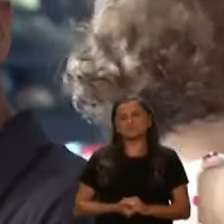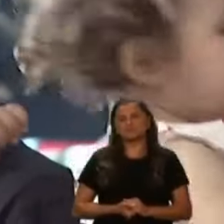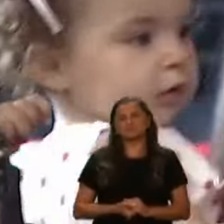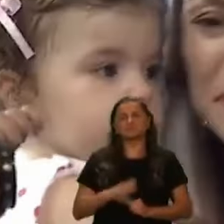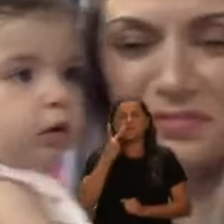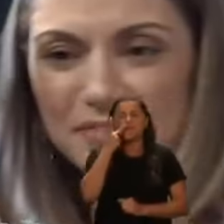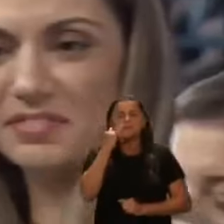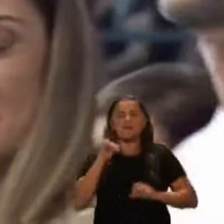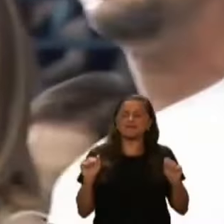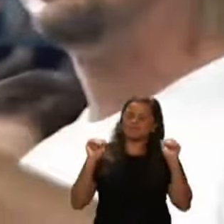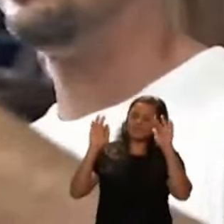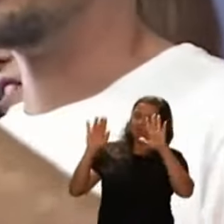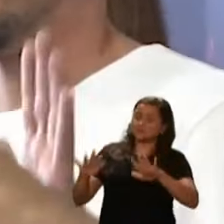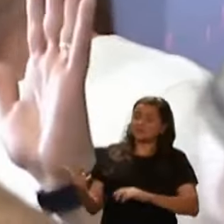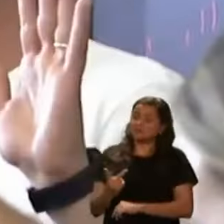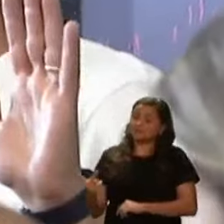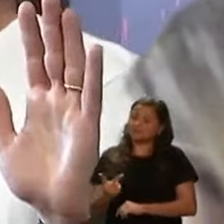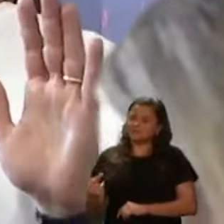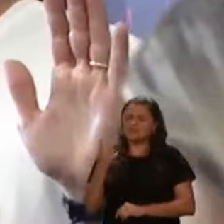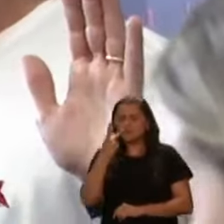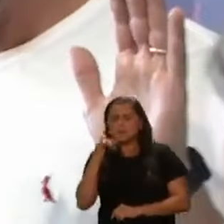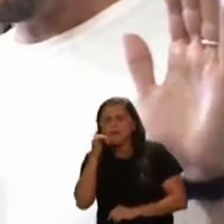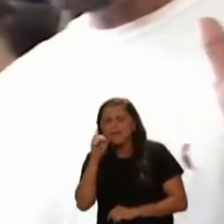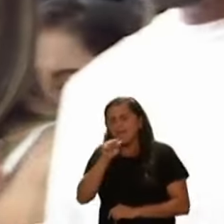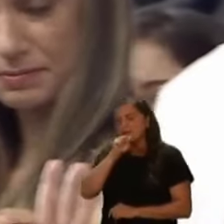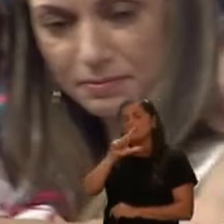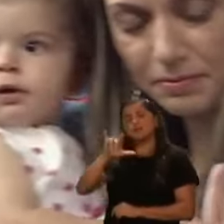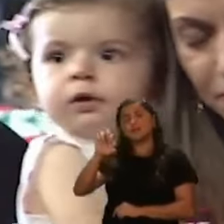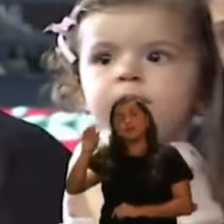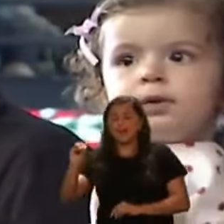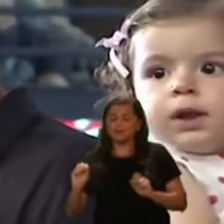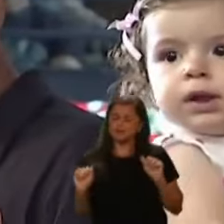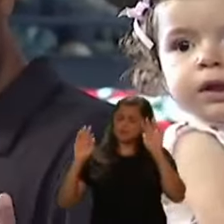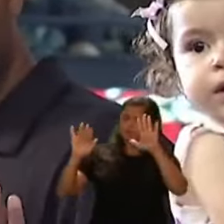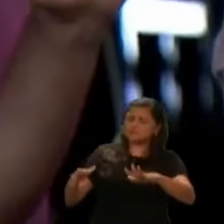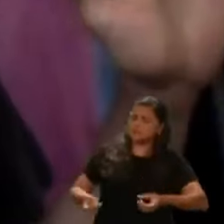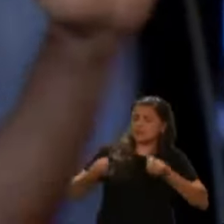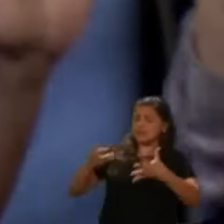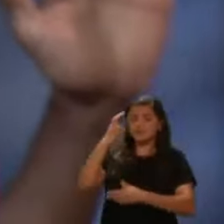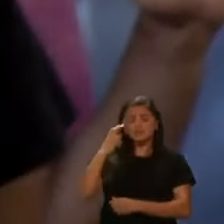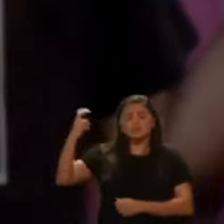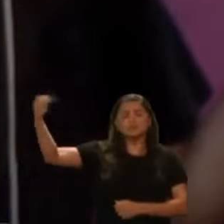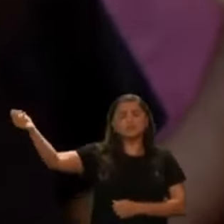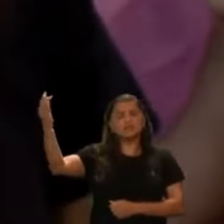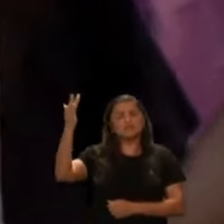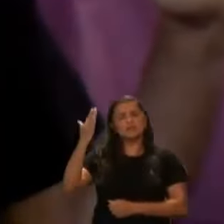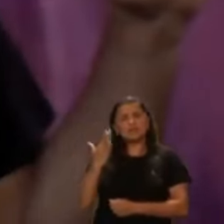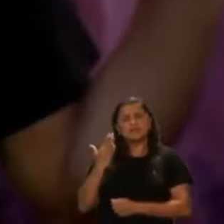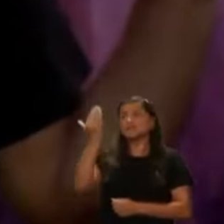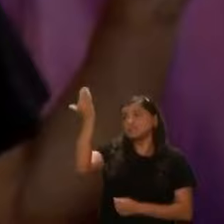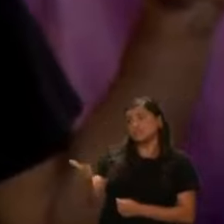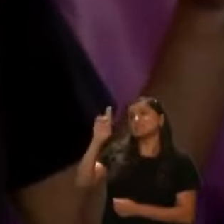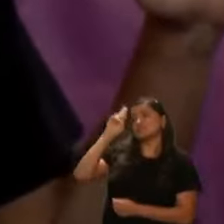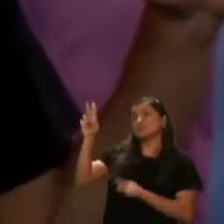Pai, nós abençoamos os pais do Léo. Nós oramos para que o Senhor conceda também a ele sabedoria e graça diante do Senhor